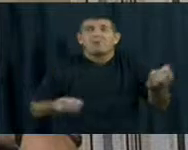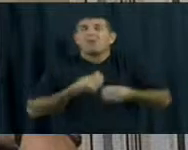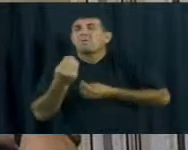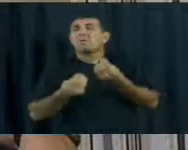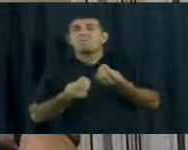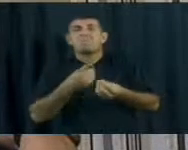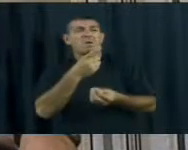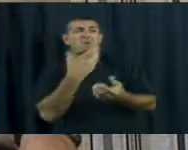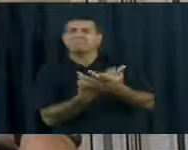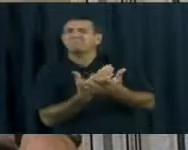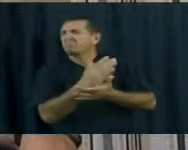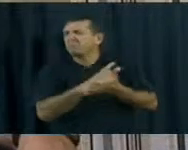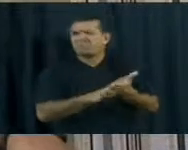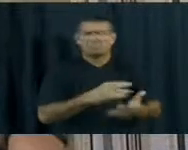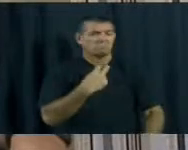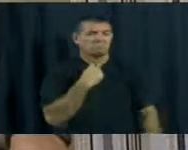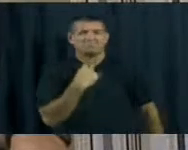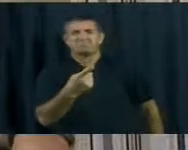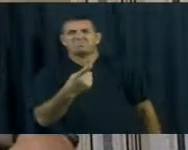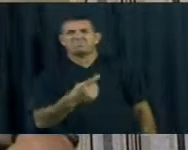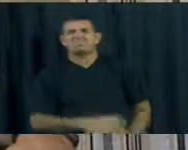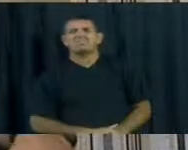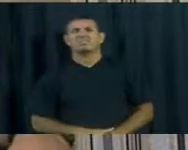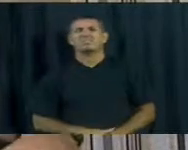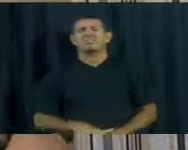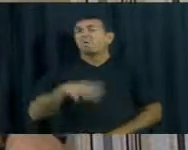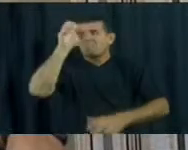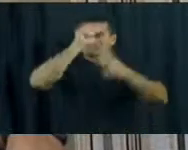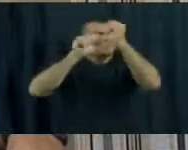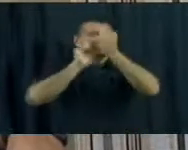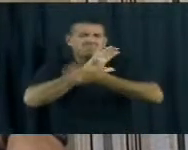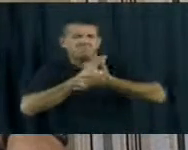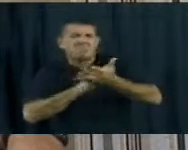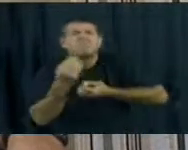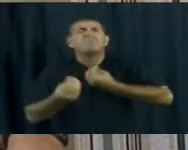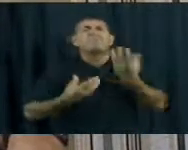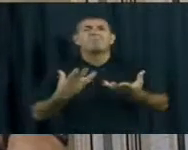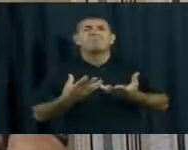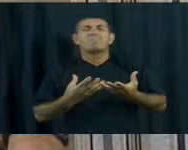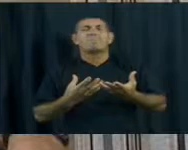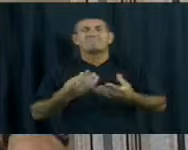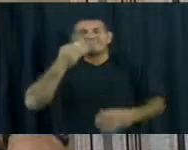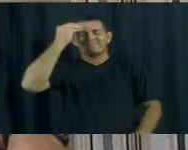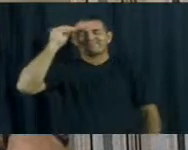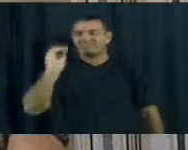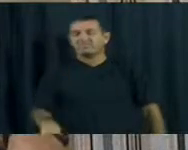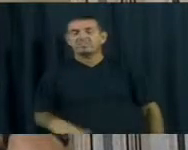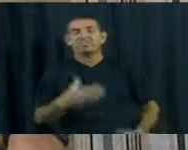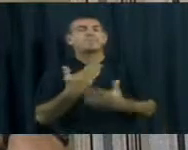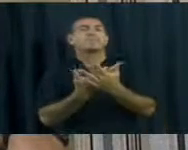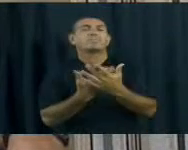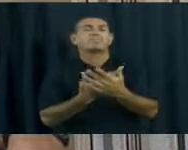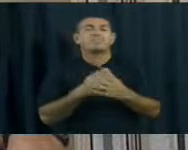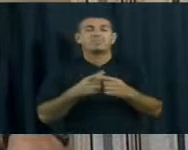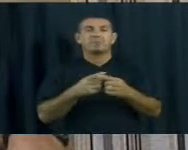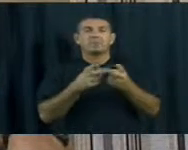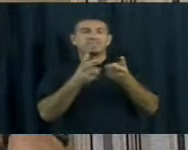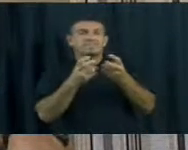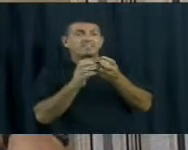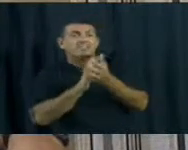fulano não serve para estudar, não aprende nada. E a criança tem um déficit de atenção,